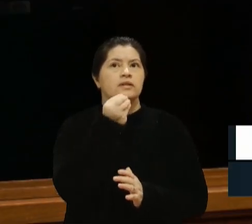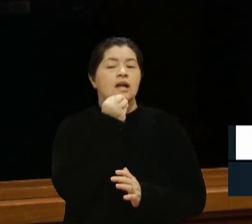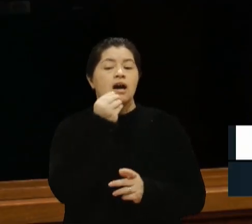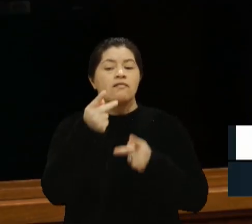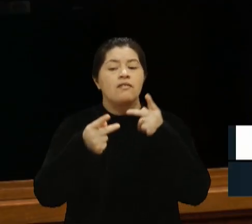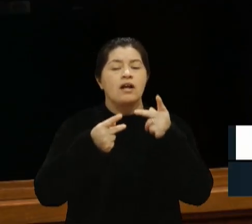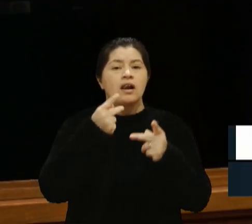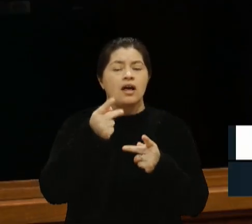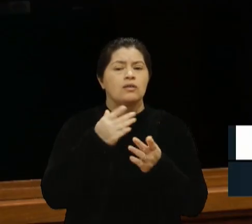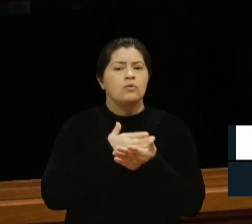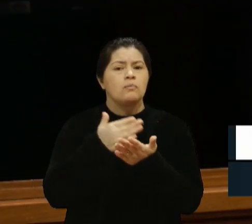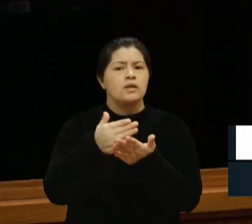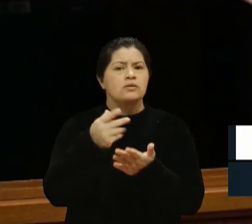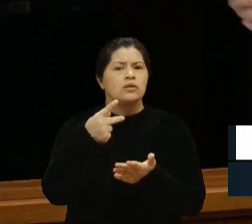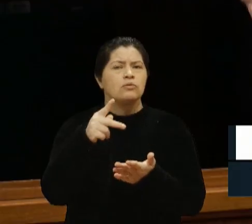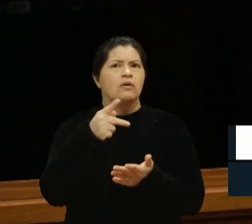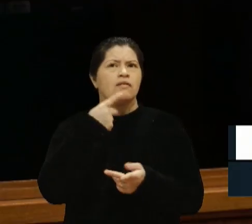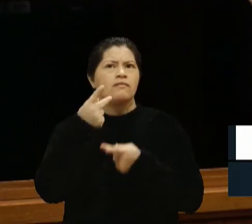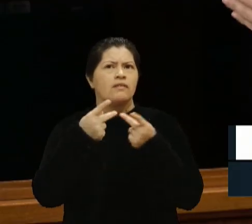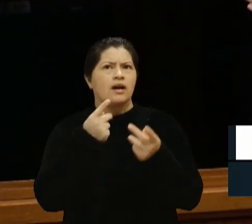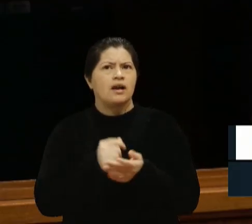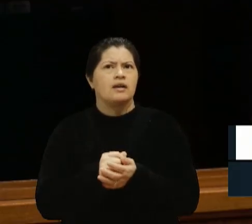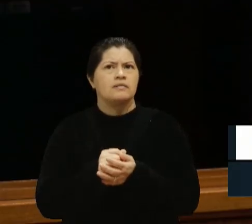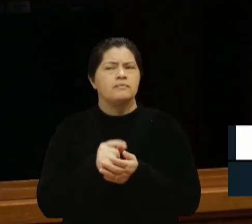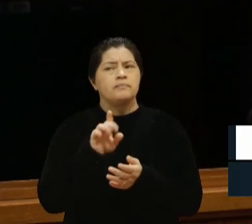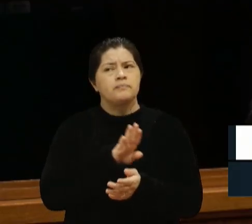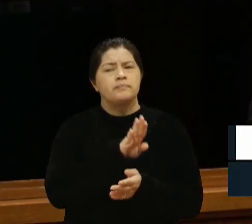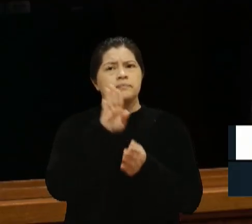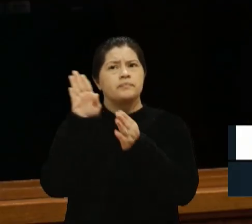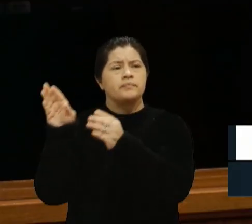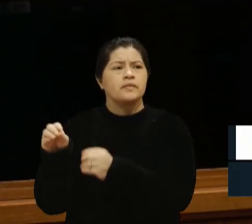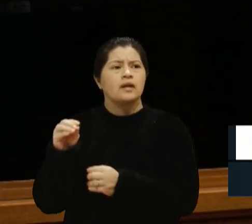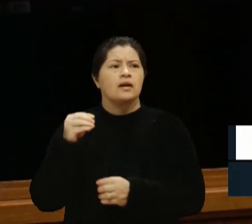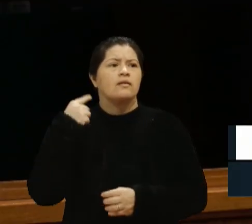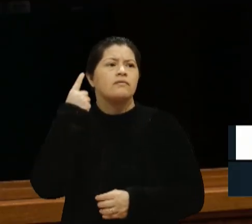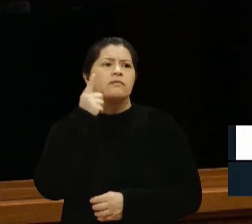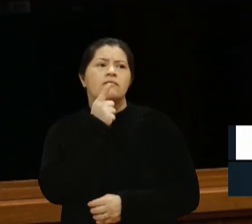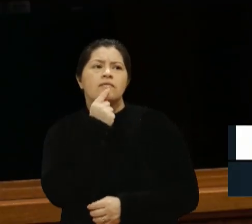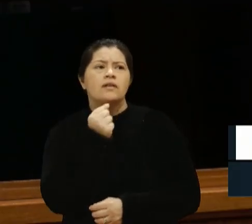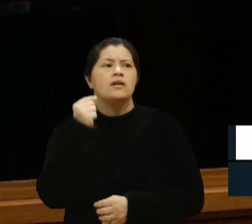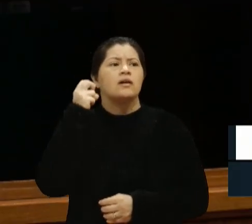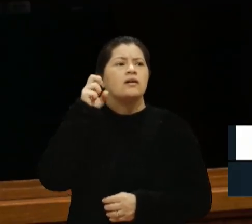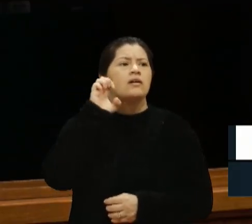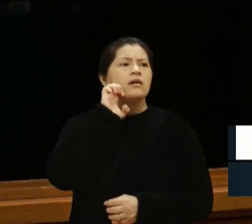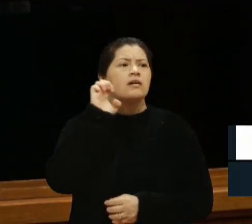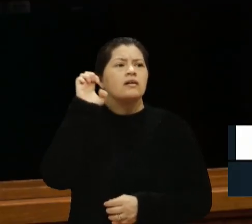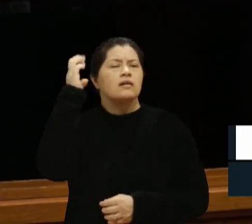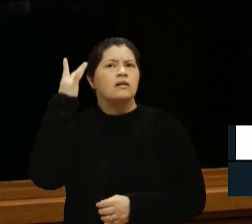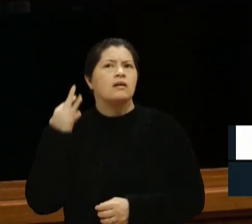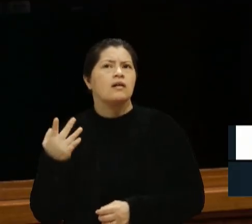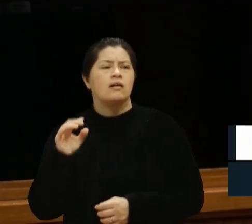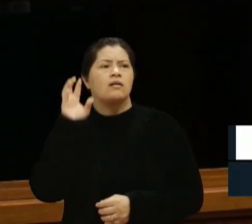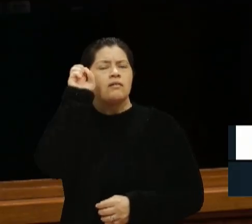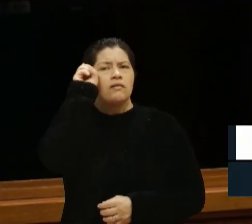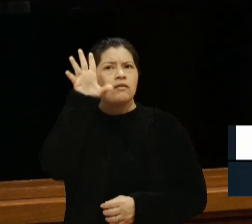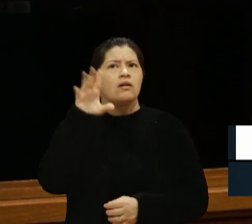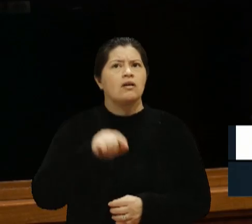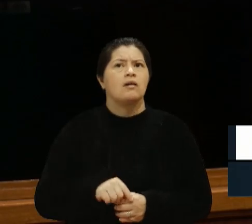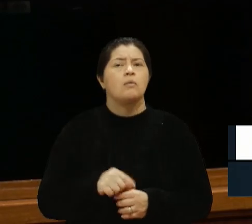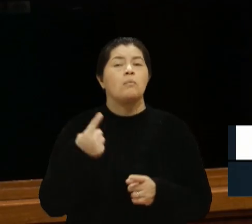no início da tua fala, nós saímos, eu, a vereadora Rose, a vereadora Estela, a vereadora Daiane Mello e o vereador Fiuza, porque